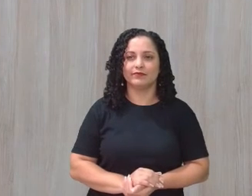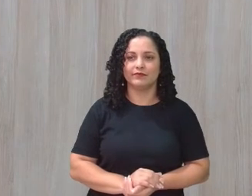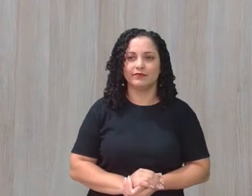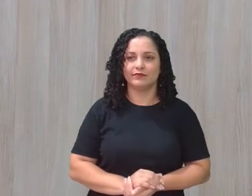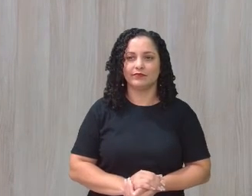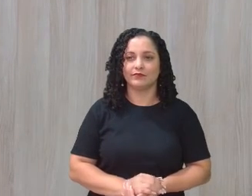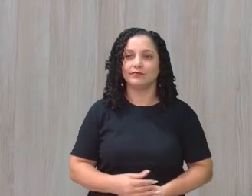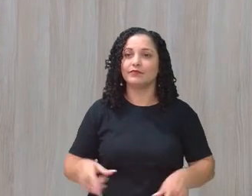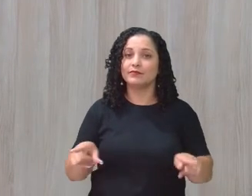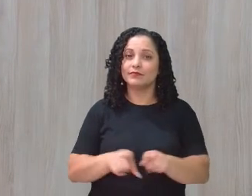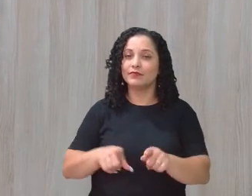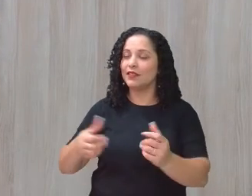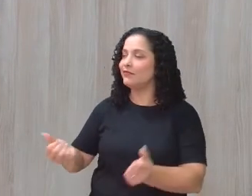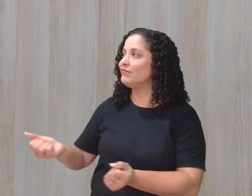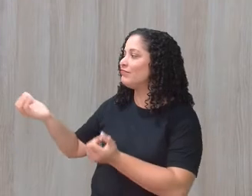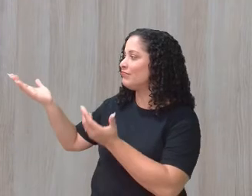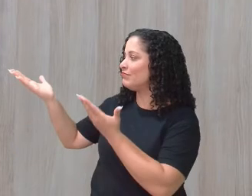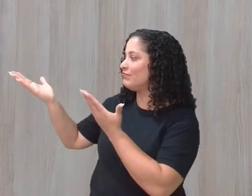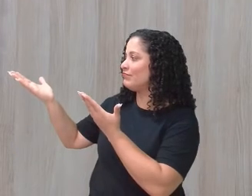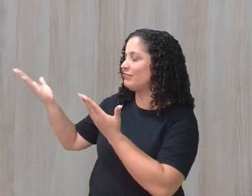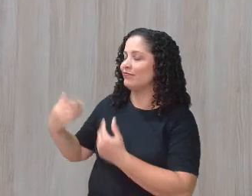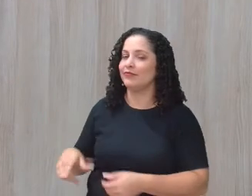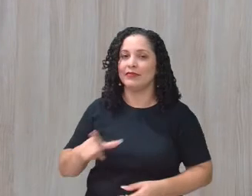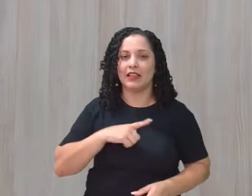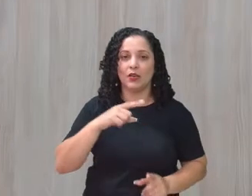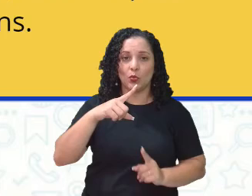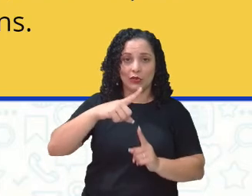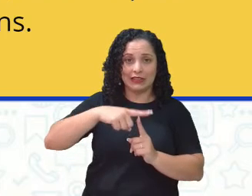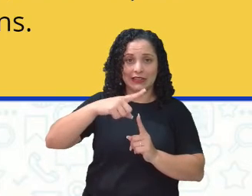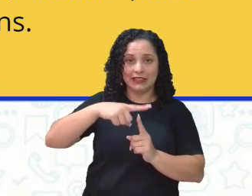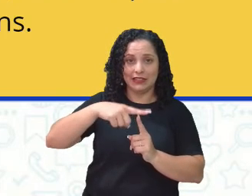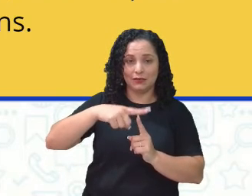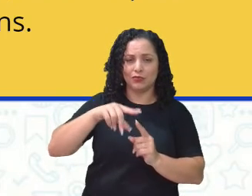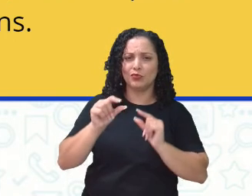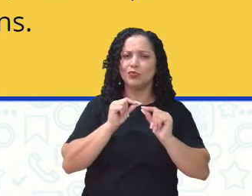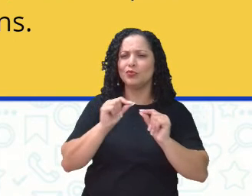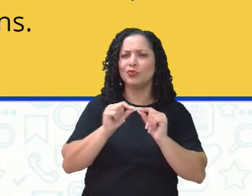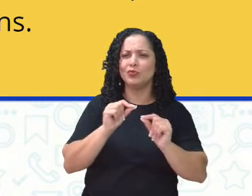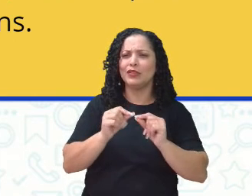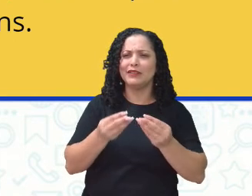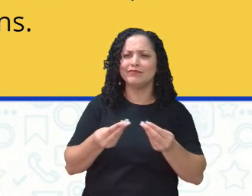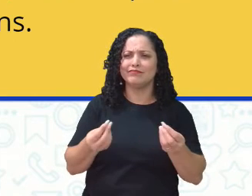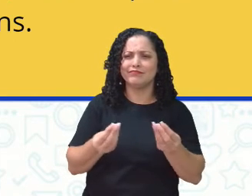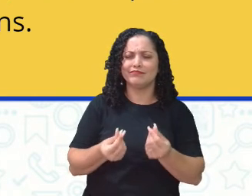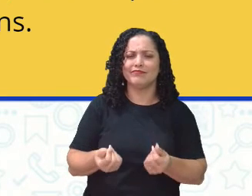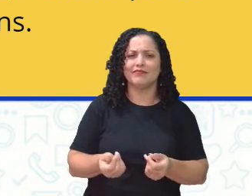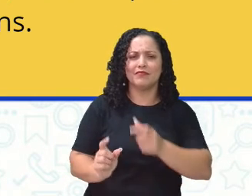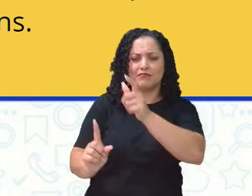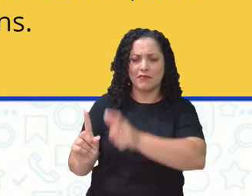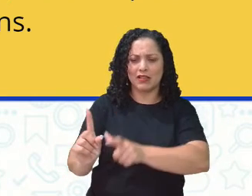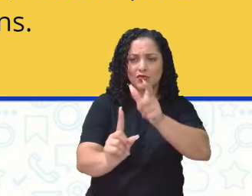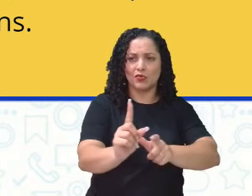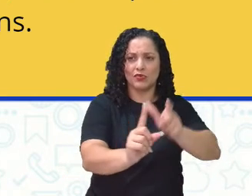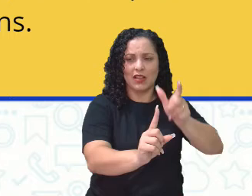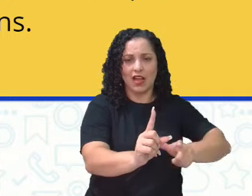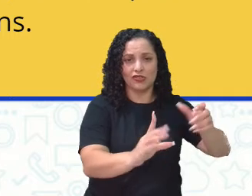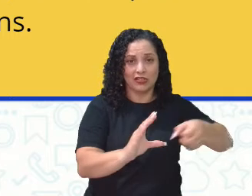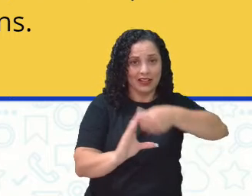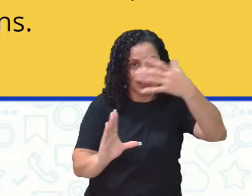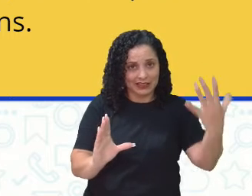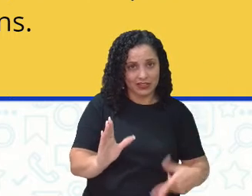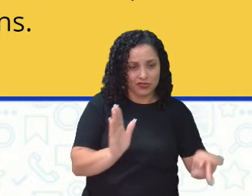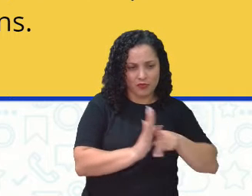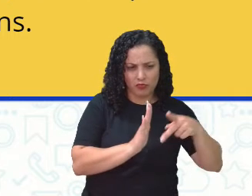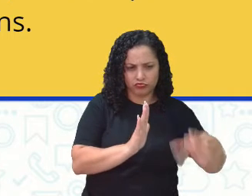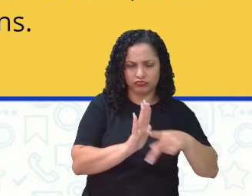de personagens planas, a gente tem as personagens tipo, que são personagens típicas, de contornos e características peculiares, e